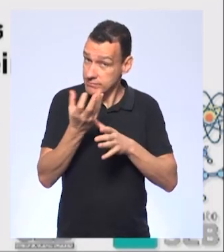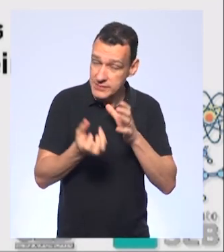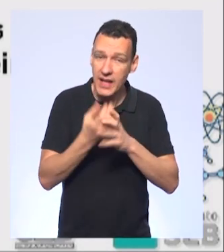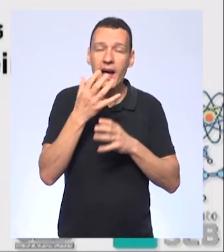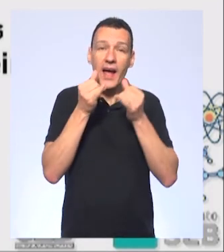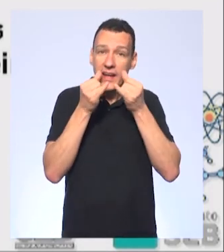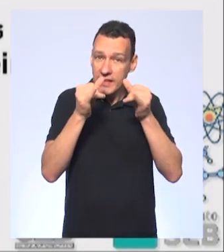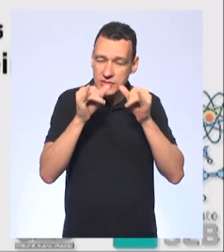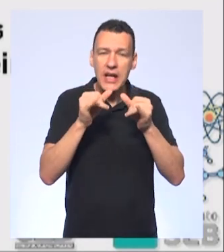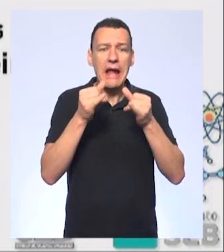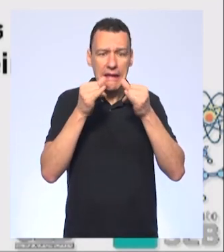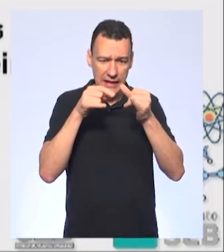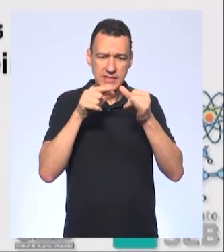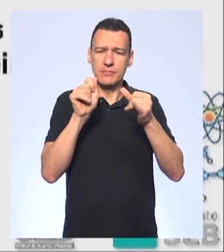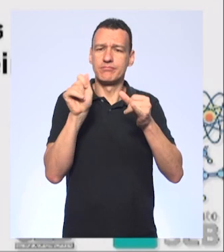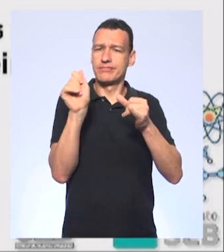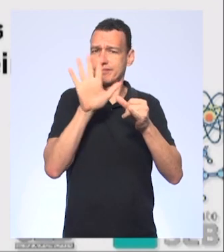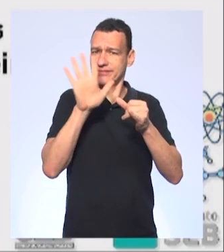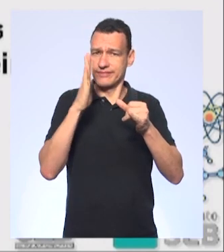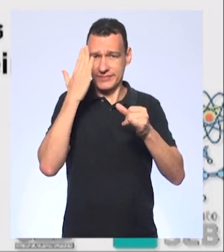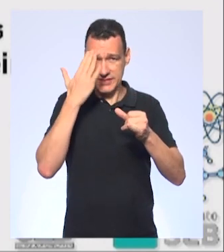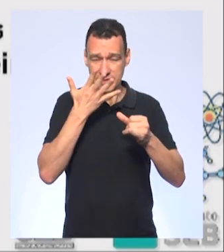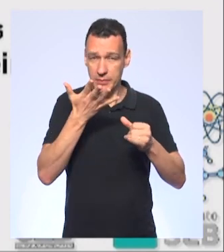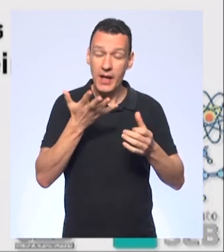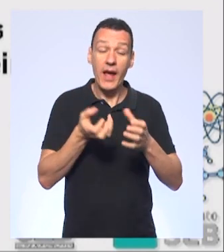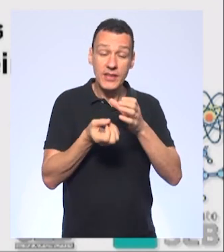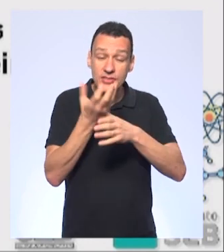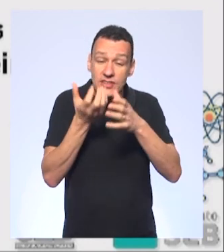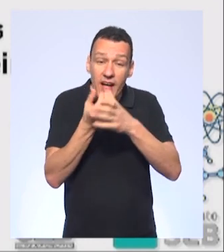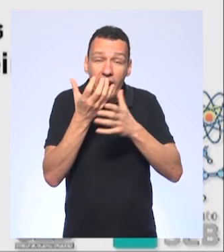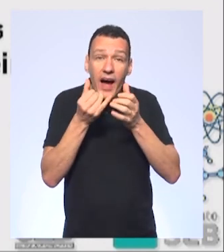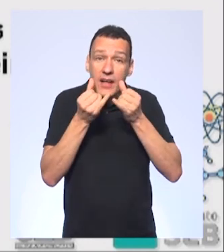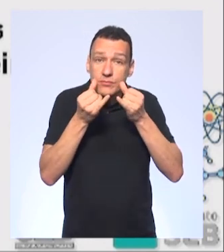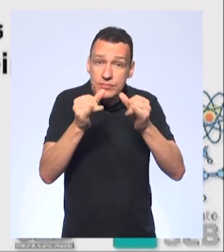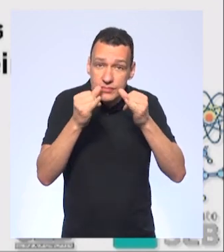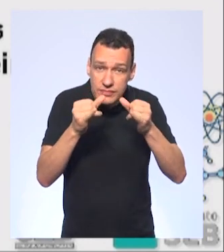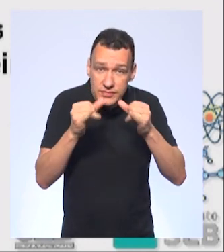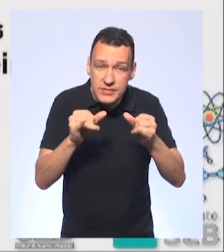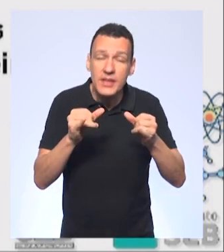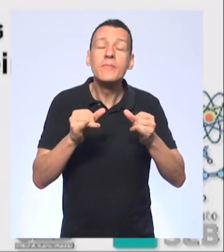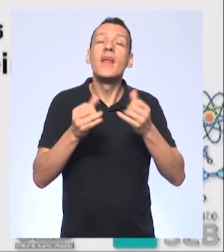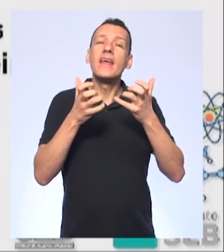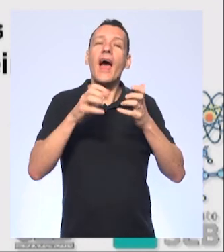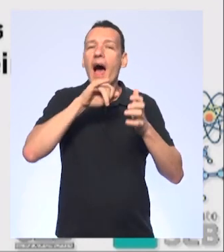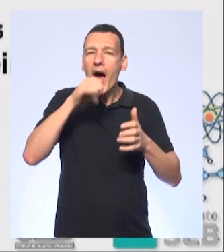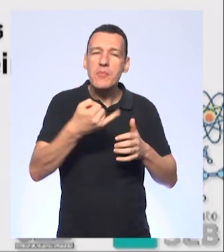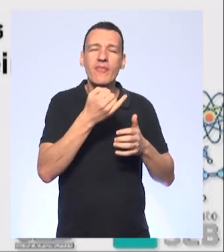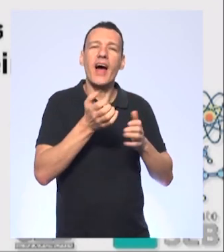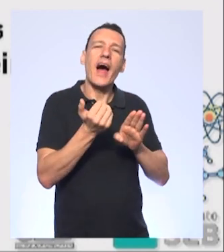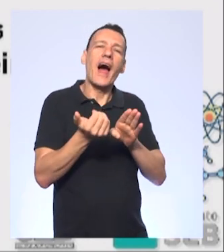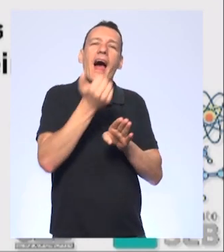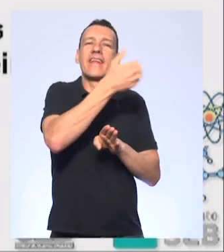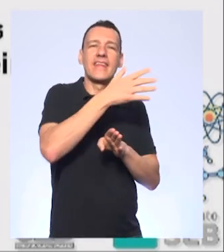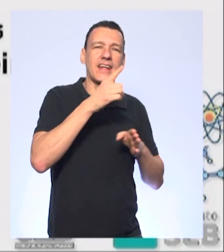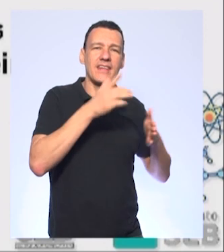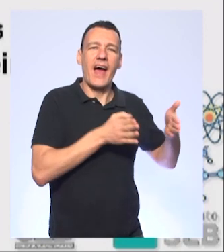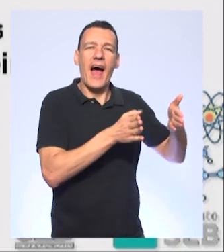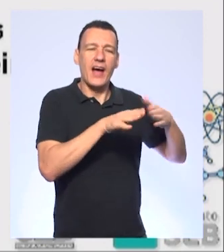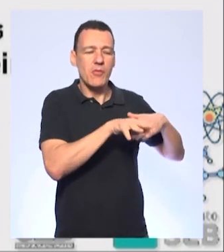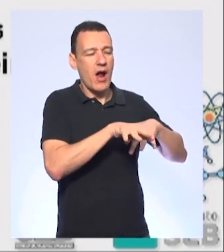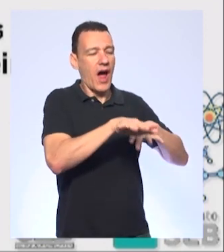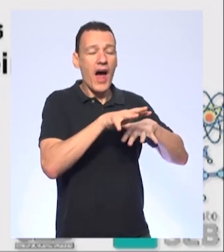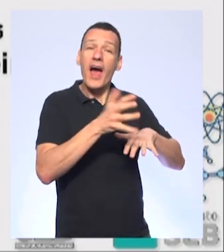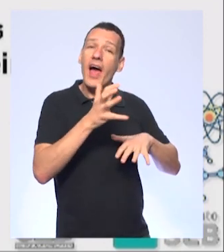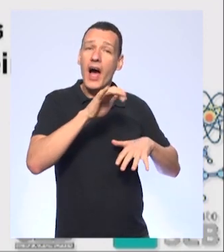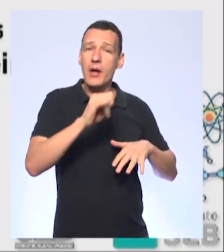Energia é coisa cara, você tá ligado? E para gerar energia eles querem utilizar o rio que passa atrás lá das instalações da fábrica, da indústria,